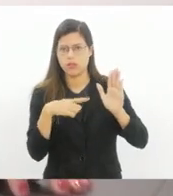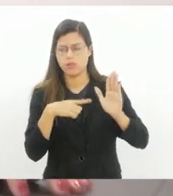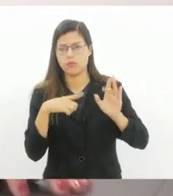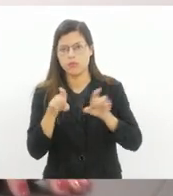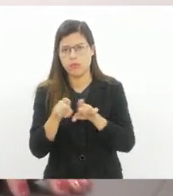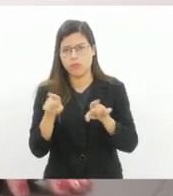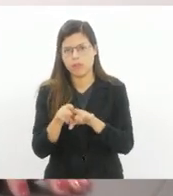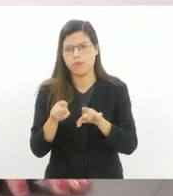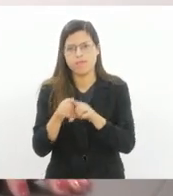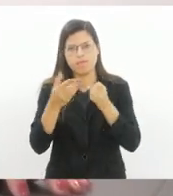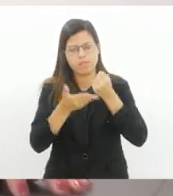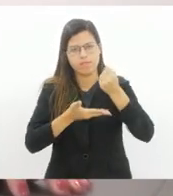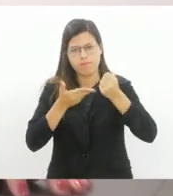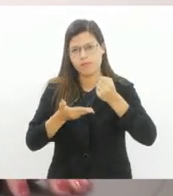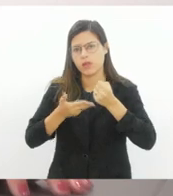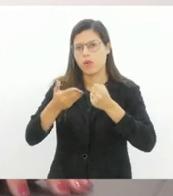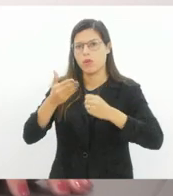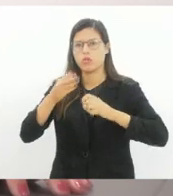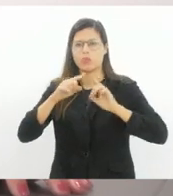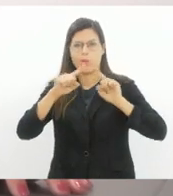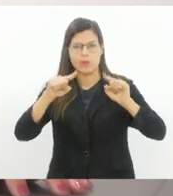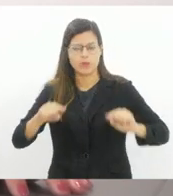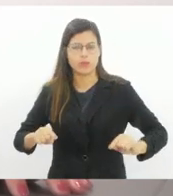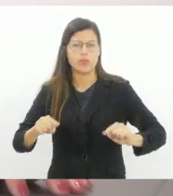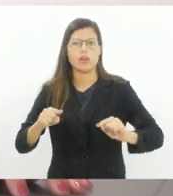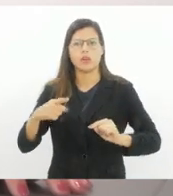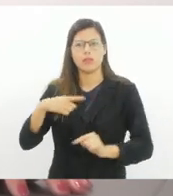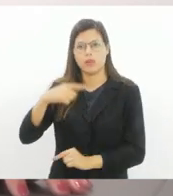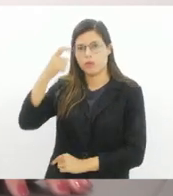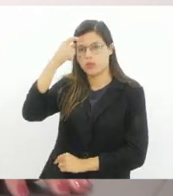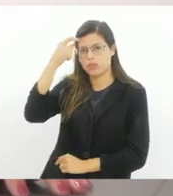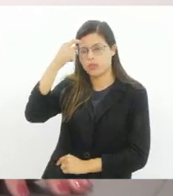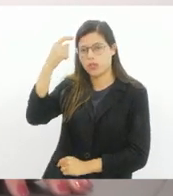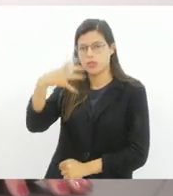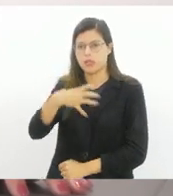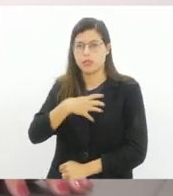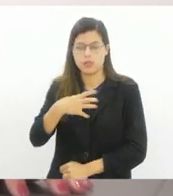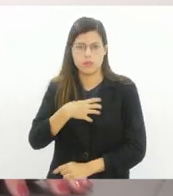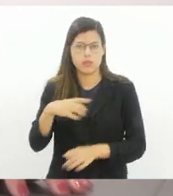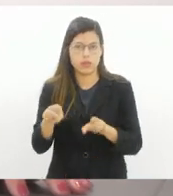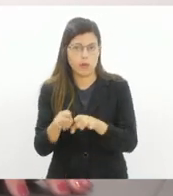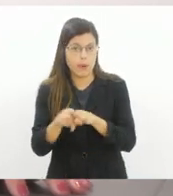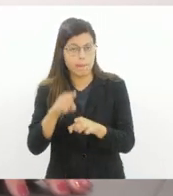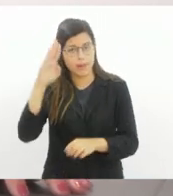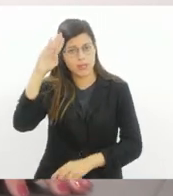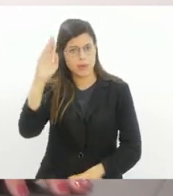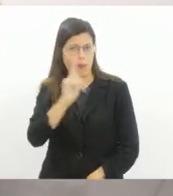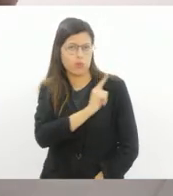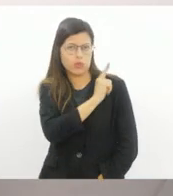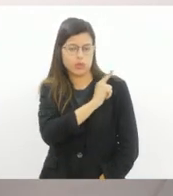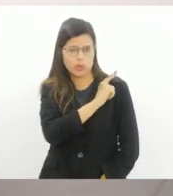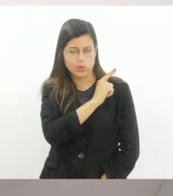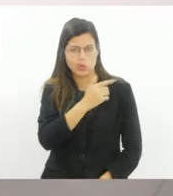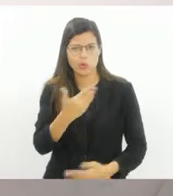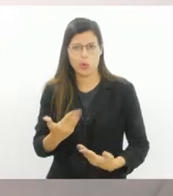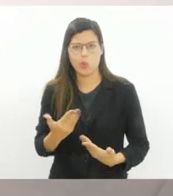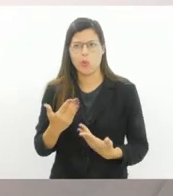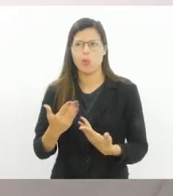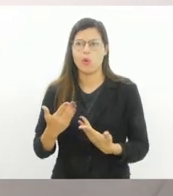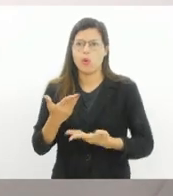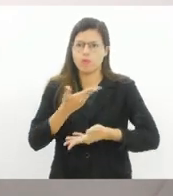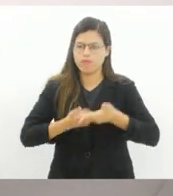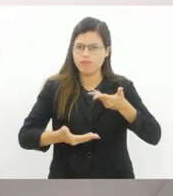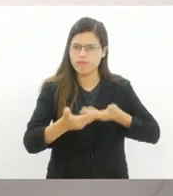que os profissionais eles criem consciência, eles se sensibilizem e, sobretudo, os gestores. Né? O diálogo, os